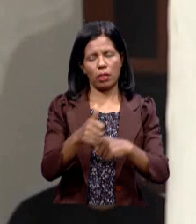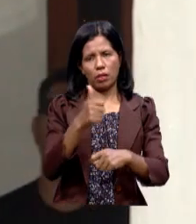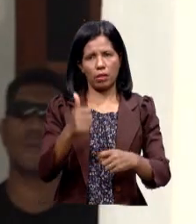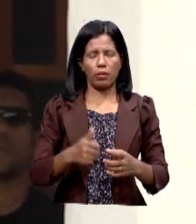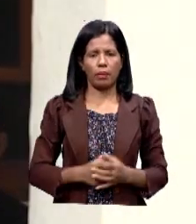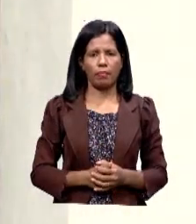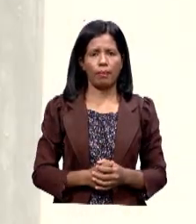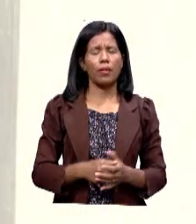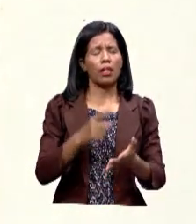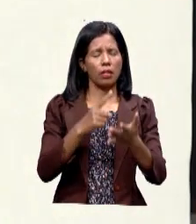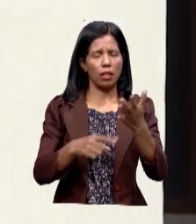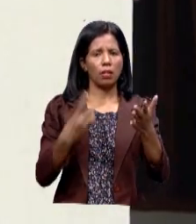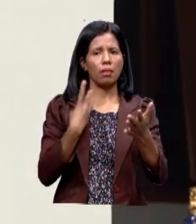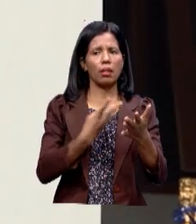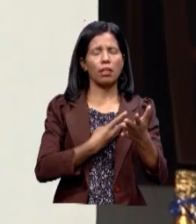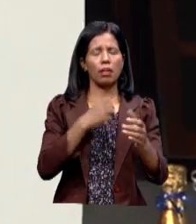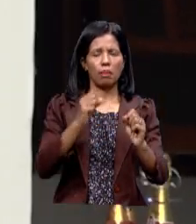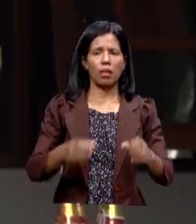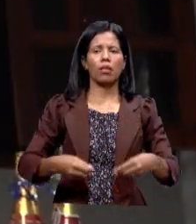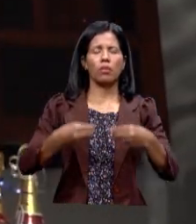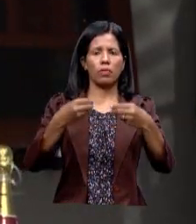Seja uma beleita fobas.